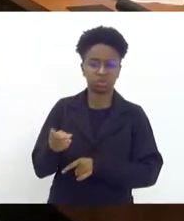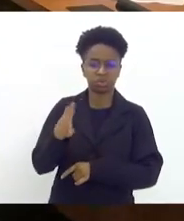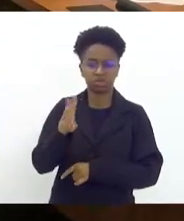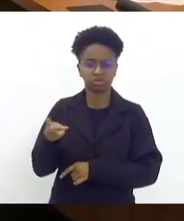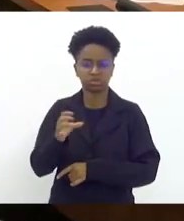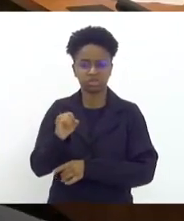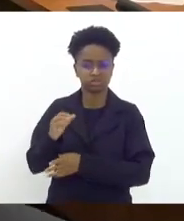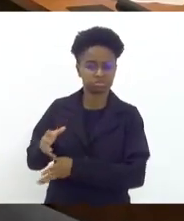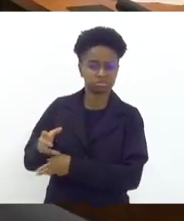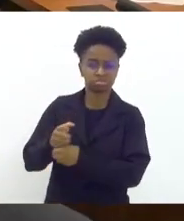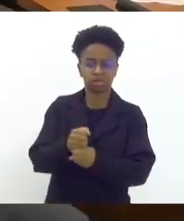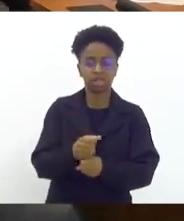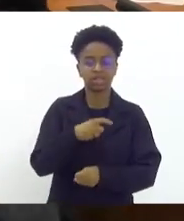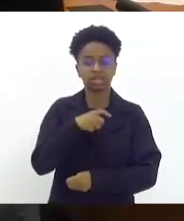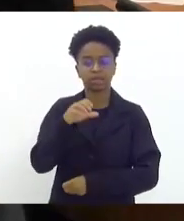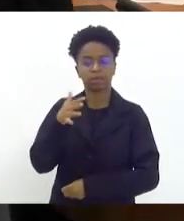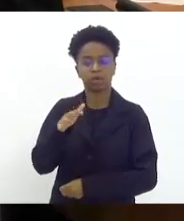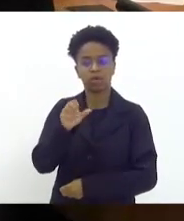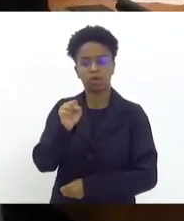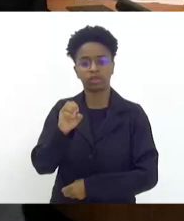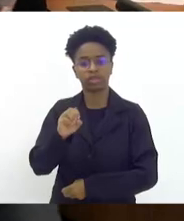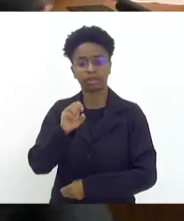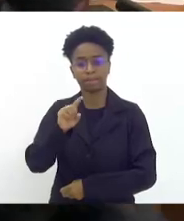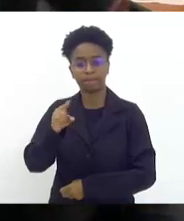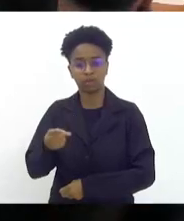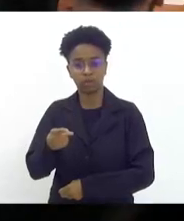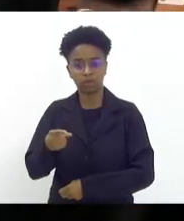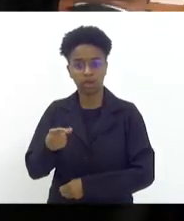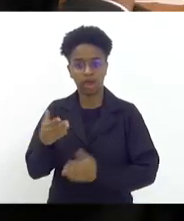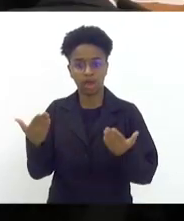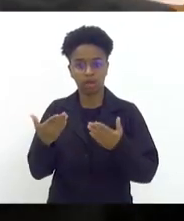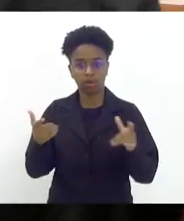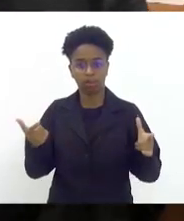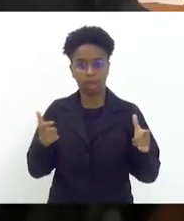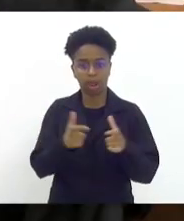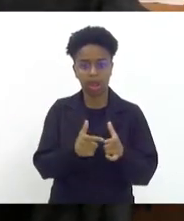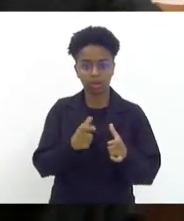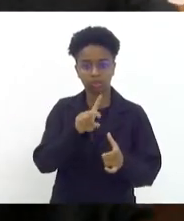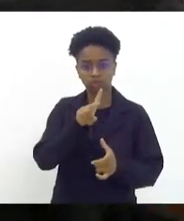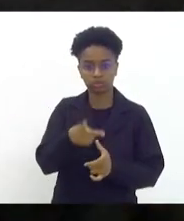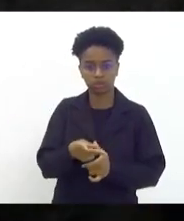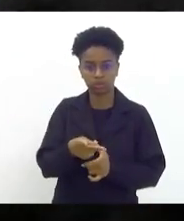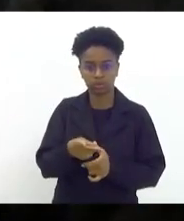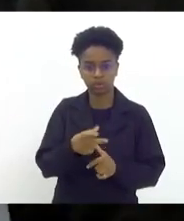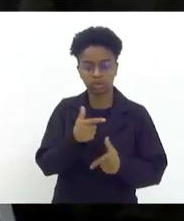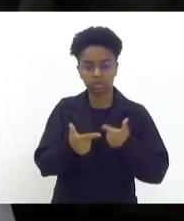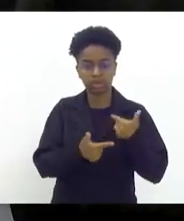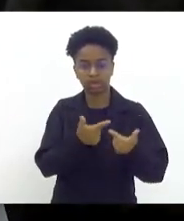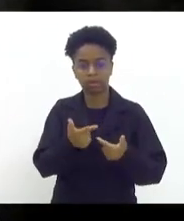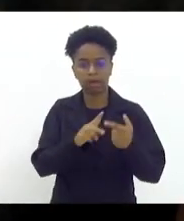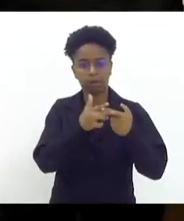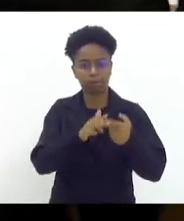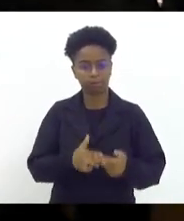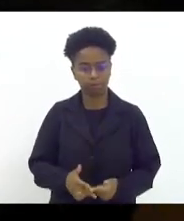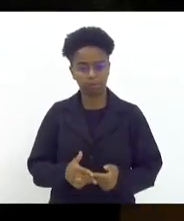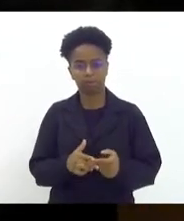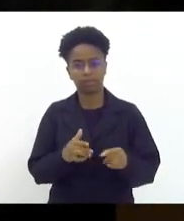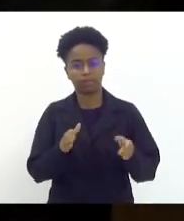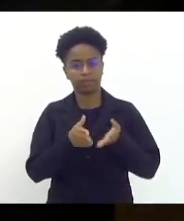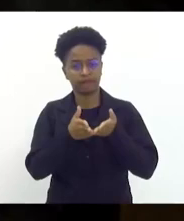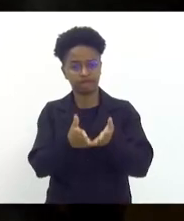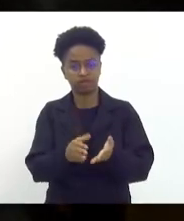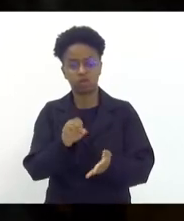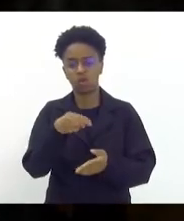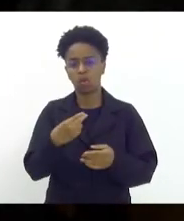todos quer dizer você passa de 80 mil para 2000 que basicamente faziam trabalho de reparação ou